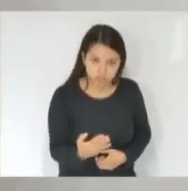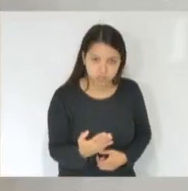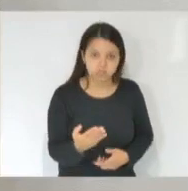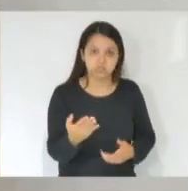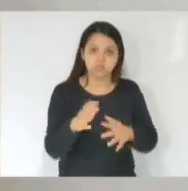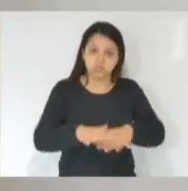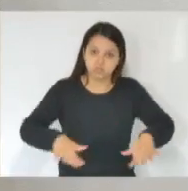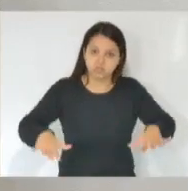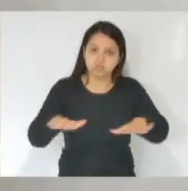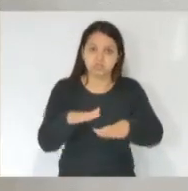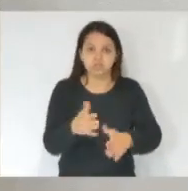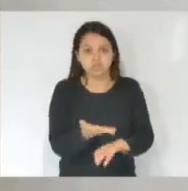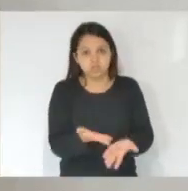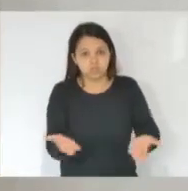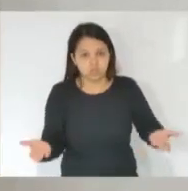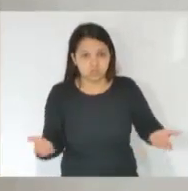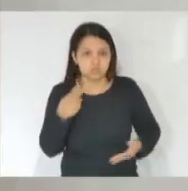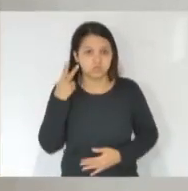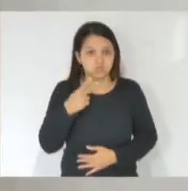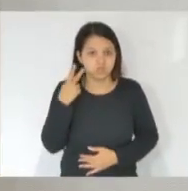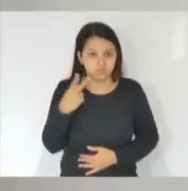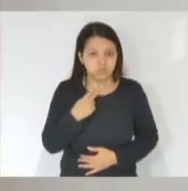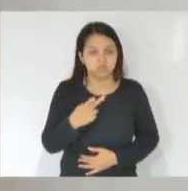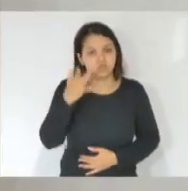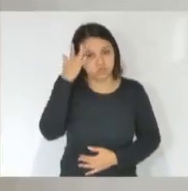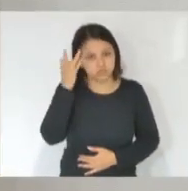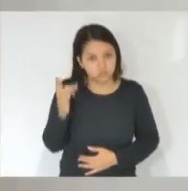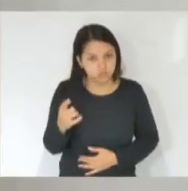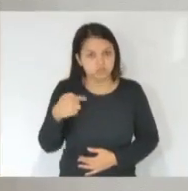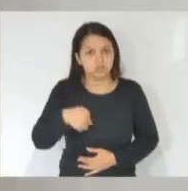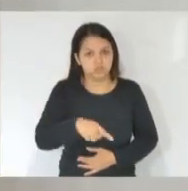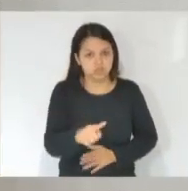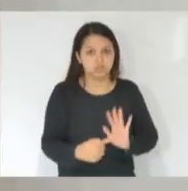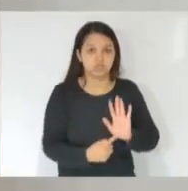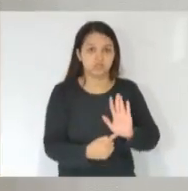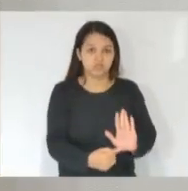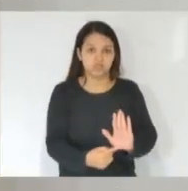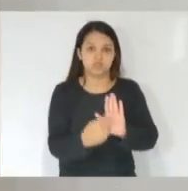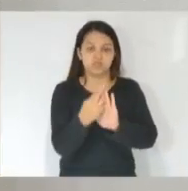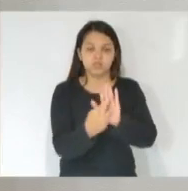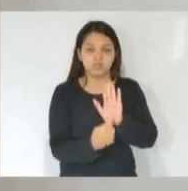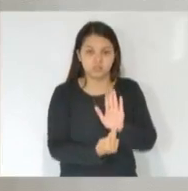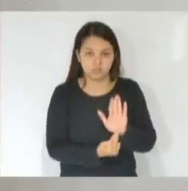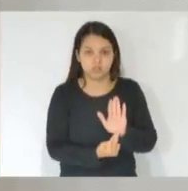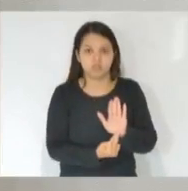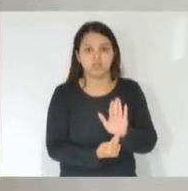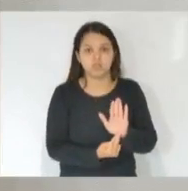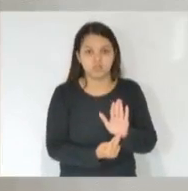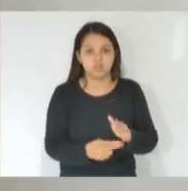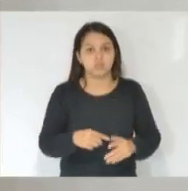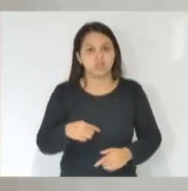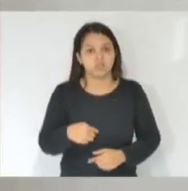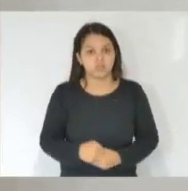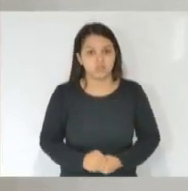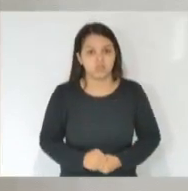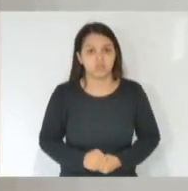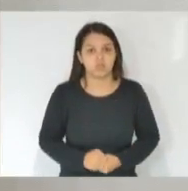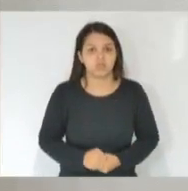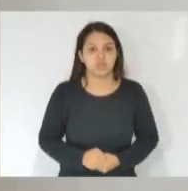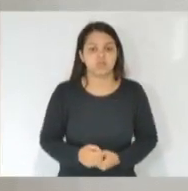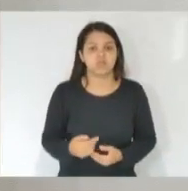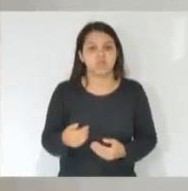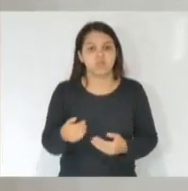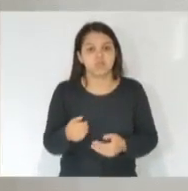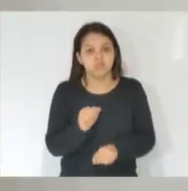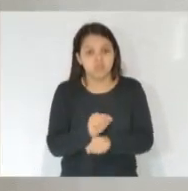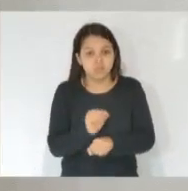os pares dessa casa que amanhã a gente faça, nós vamos apresentar o relatório, postergando os decretos até